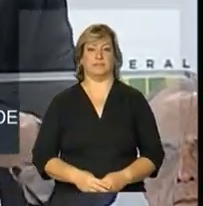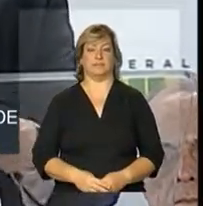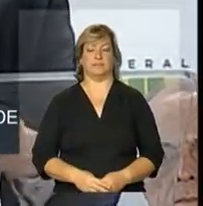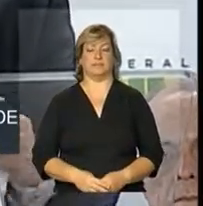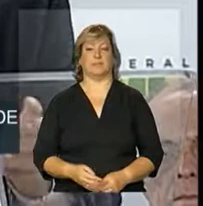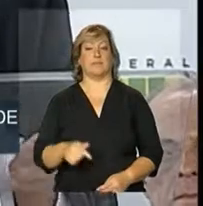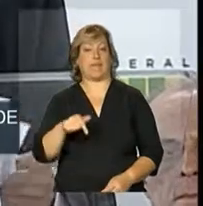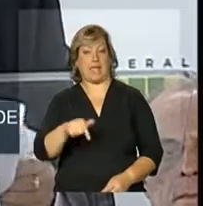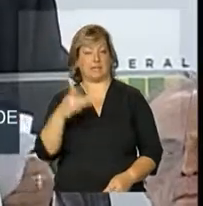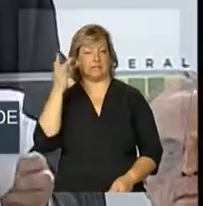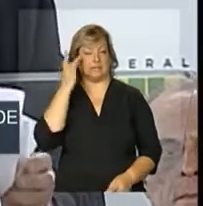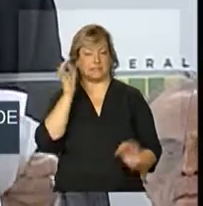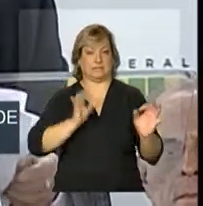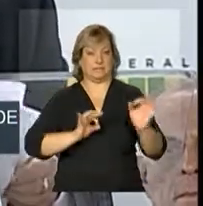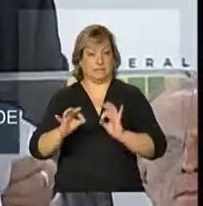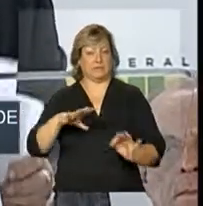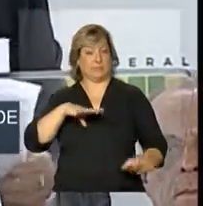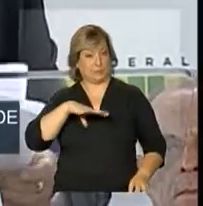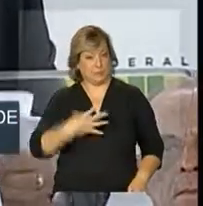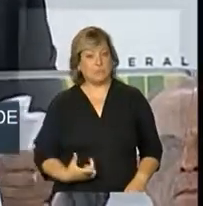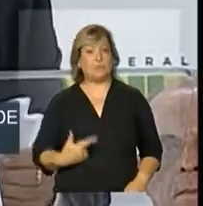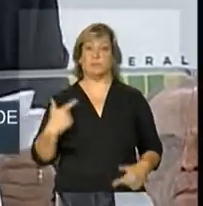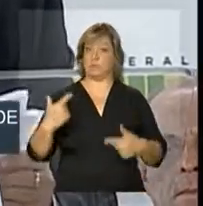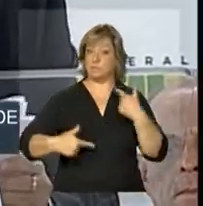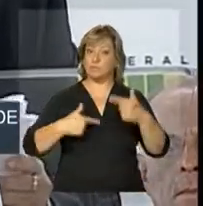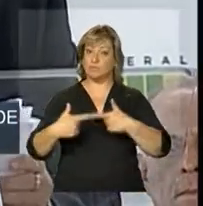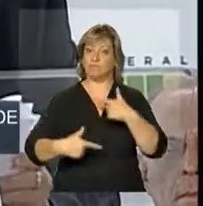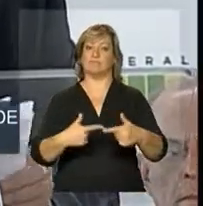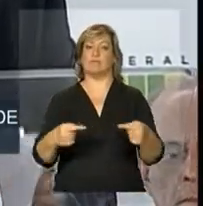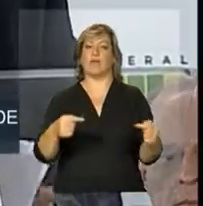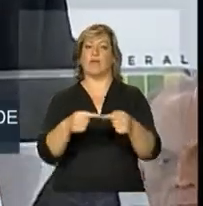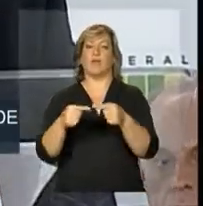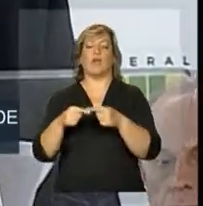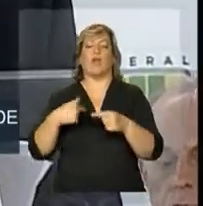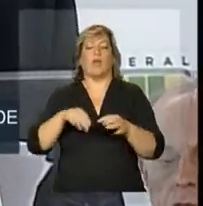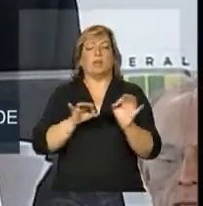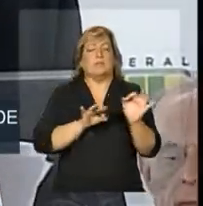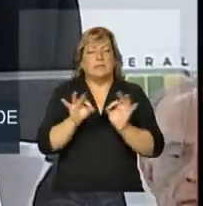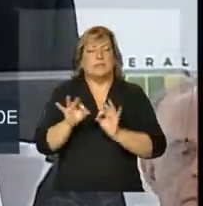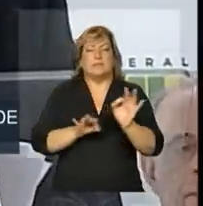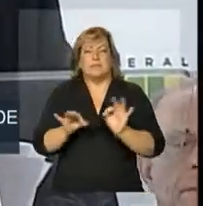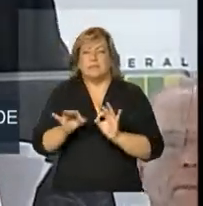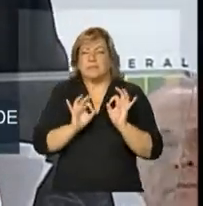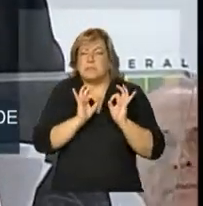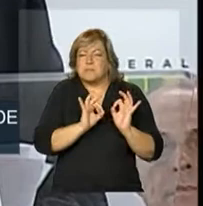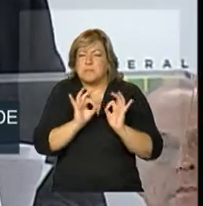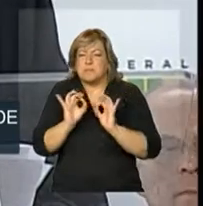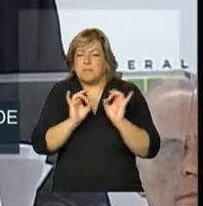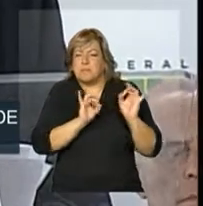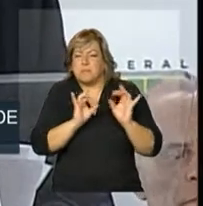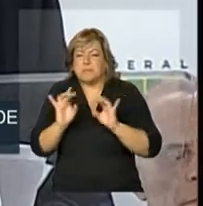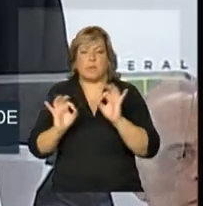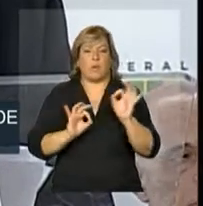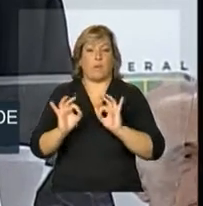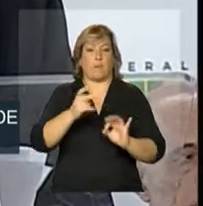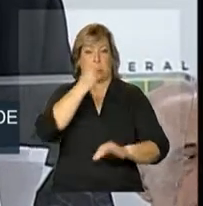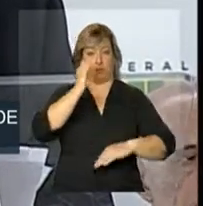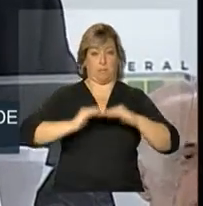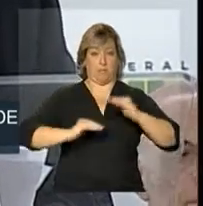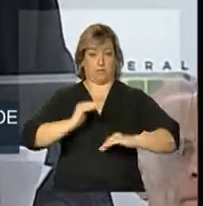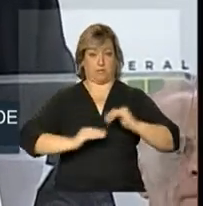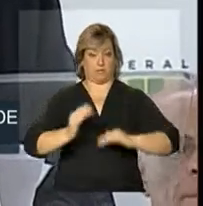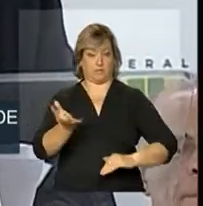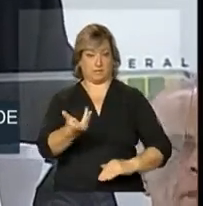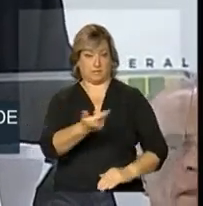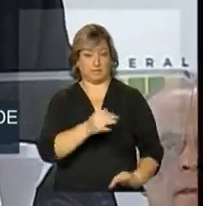Essa estratégia audaciosa está pautada num planejamento elaborado com a ajuda de grandes profissionais do mercado